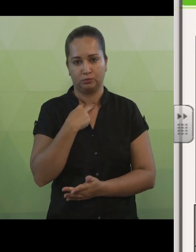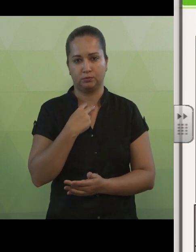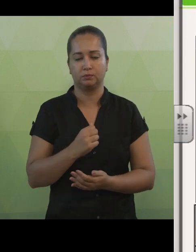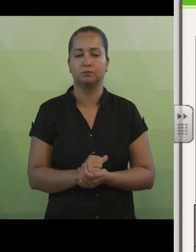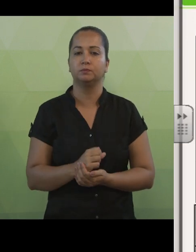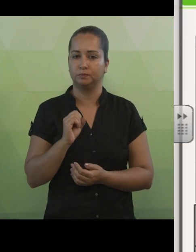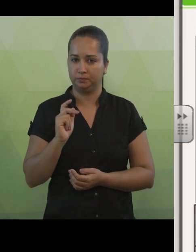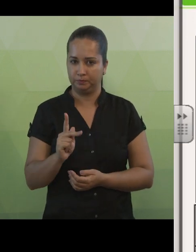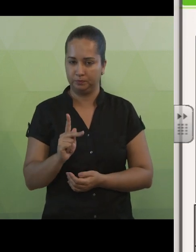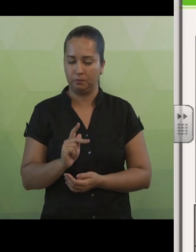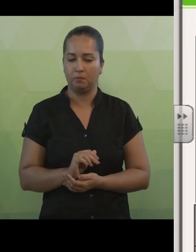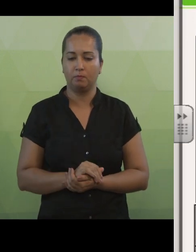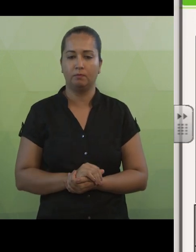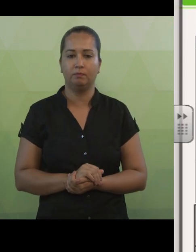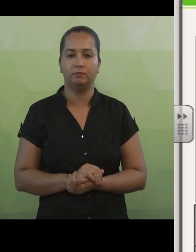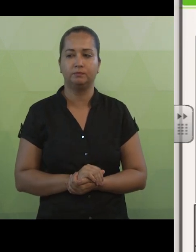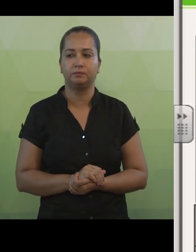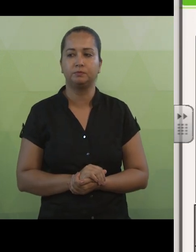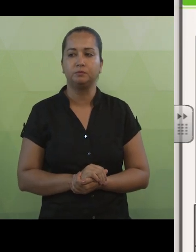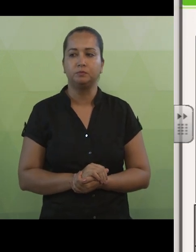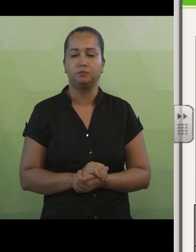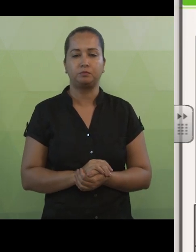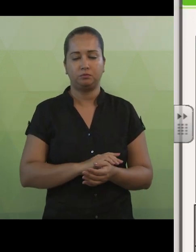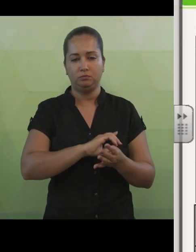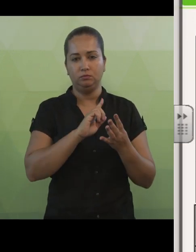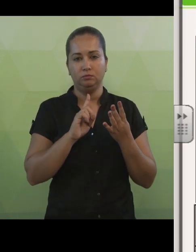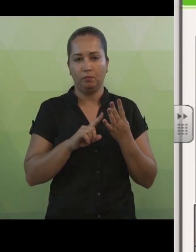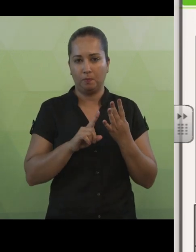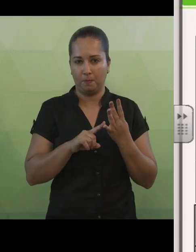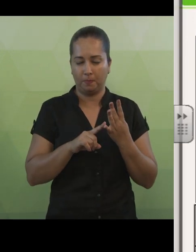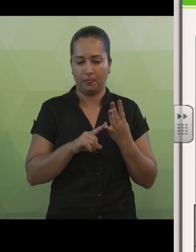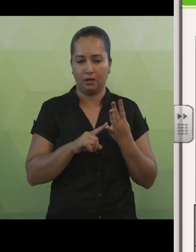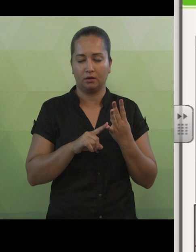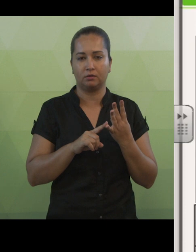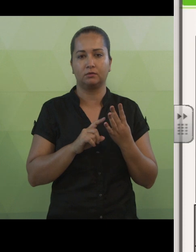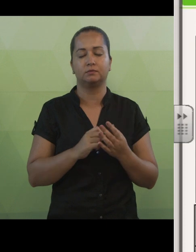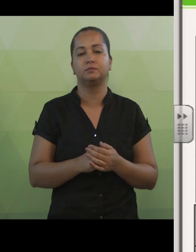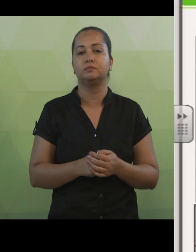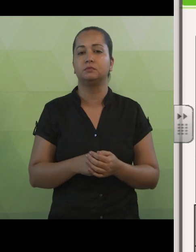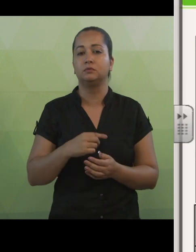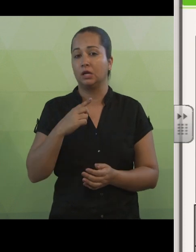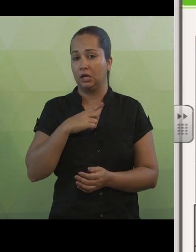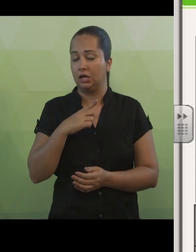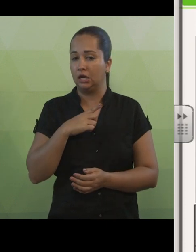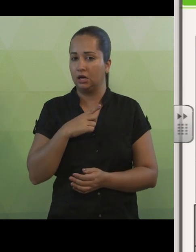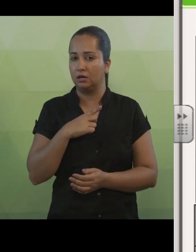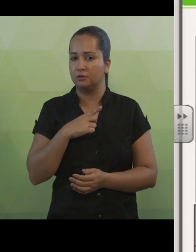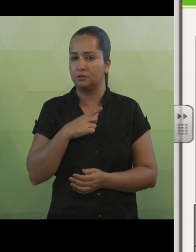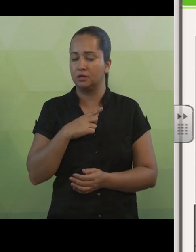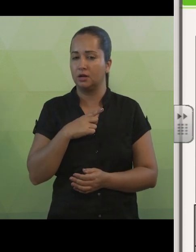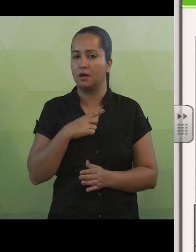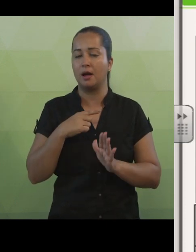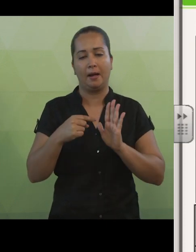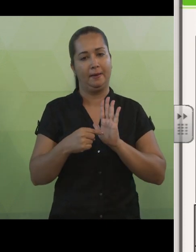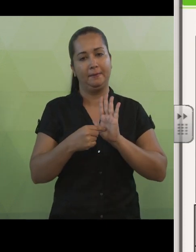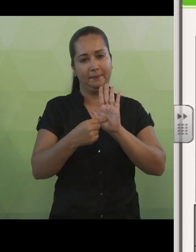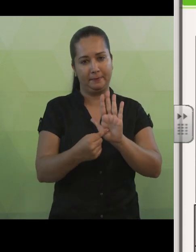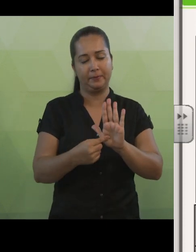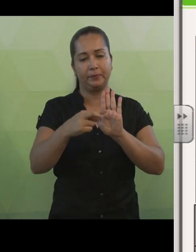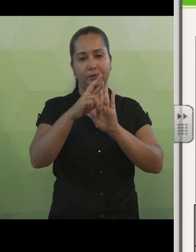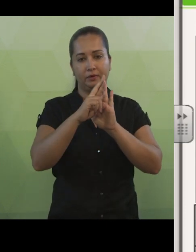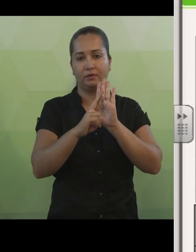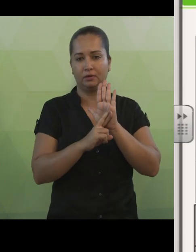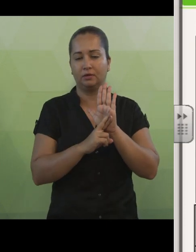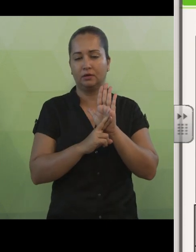dados, tá bom? Um outro tipo de restrição é a restrição unique. Ela valida os demais atributos de